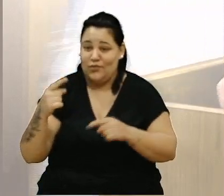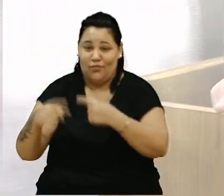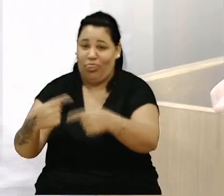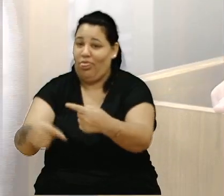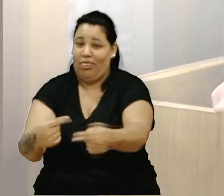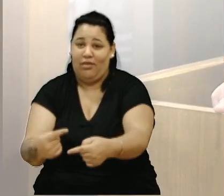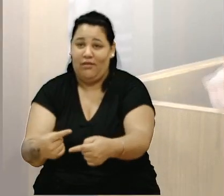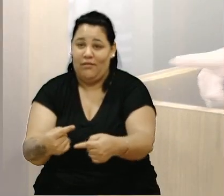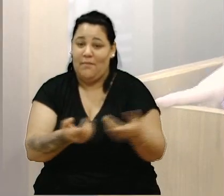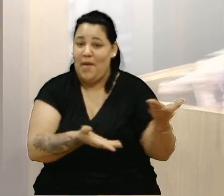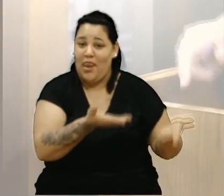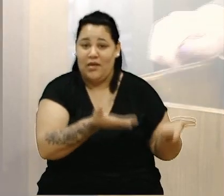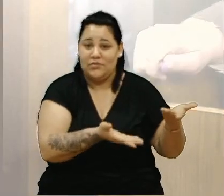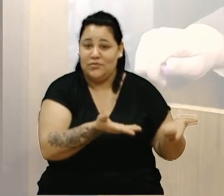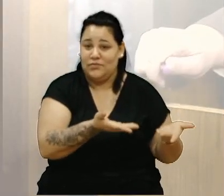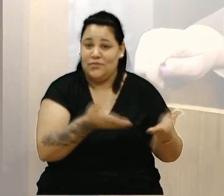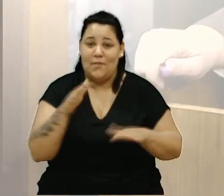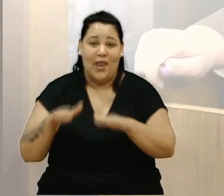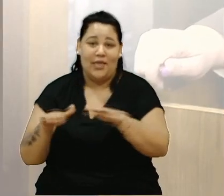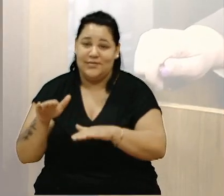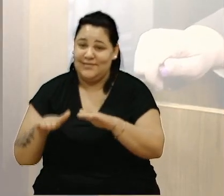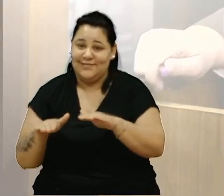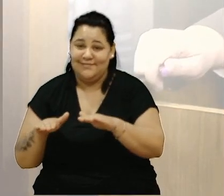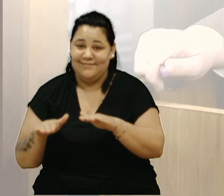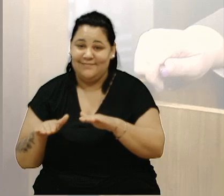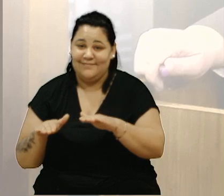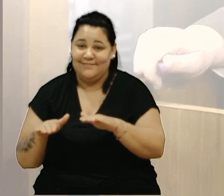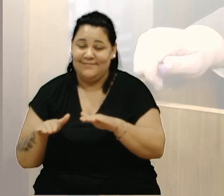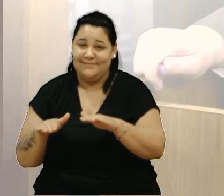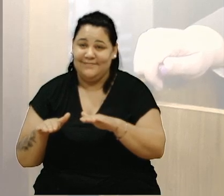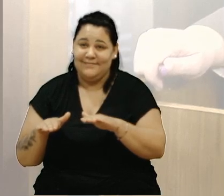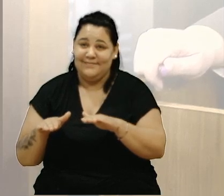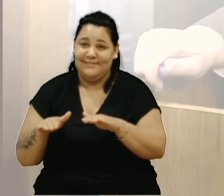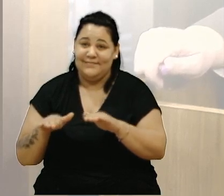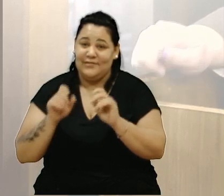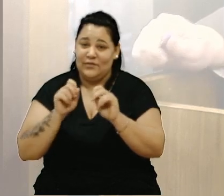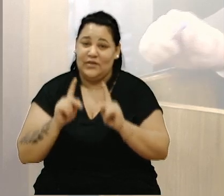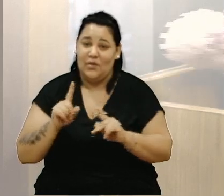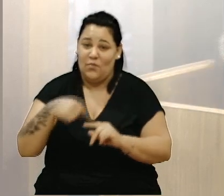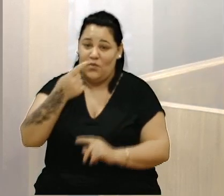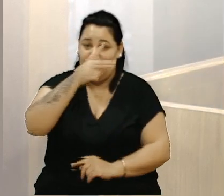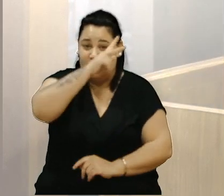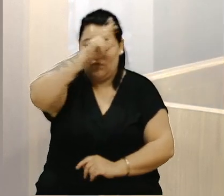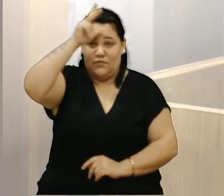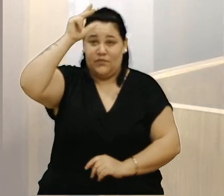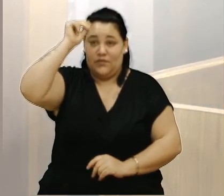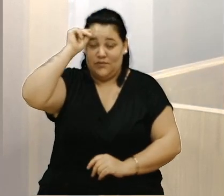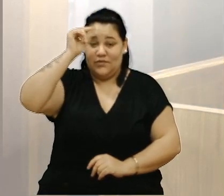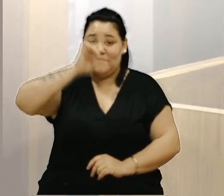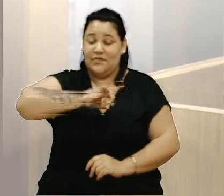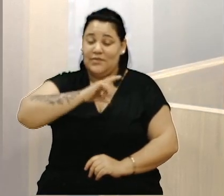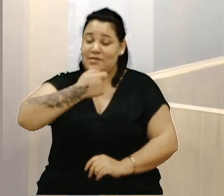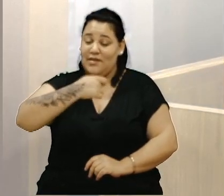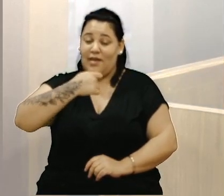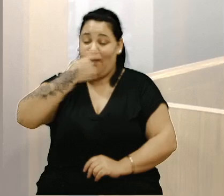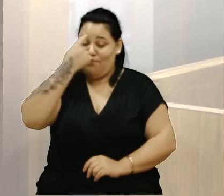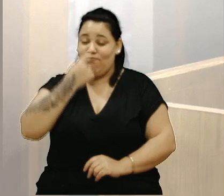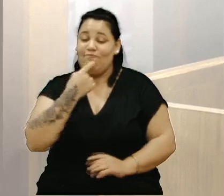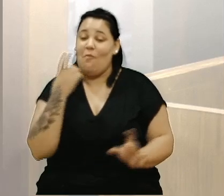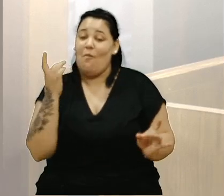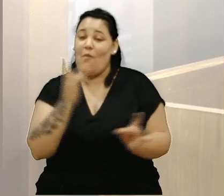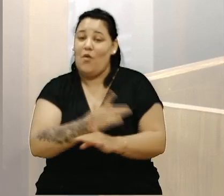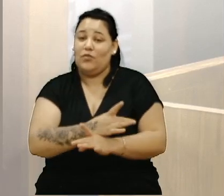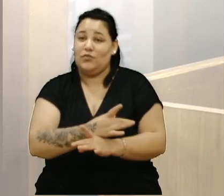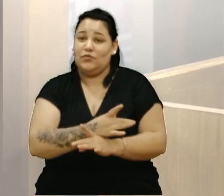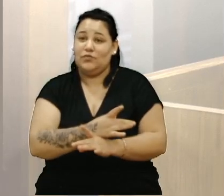no balanço, seja na balança. Então, quem for o próximo prefeito, esteja preparado,